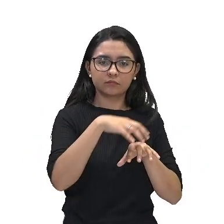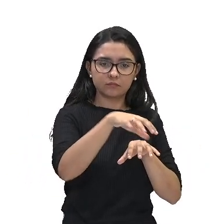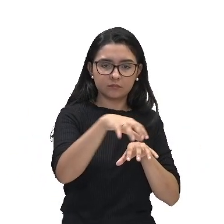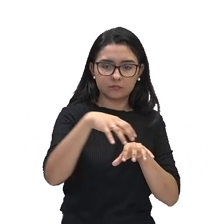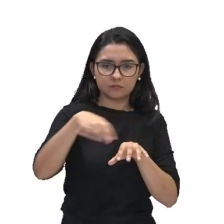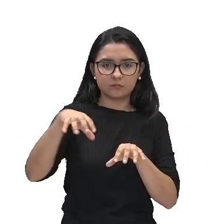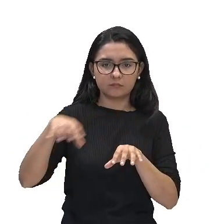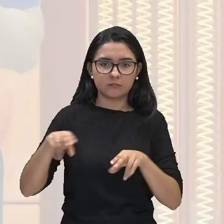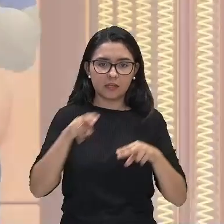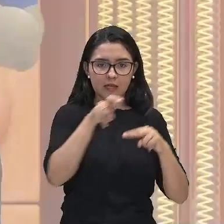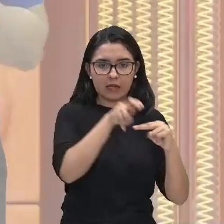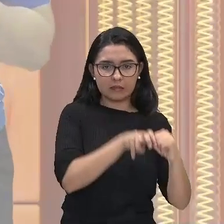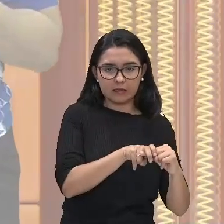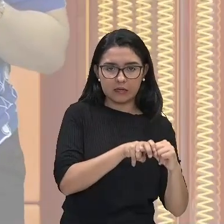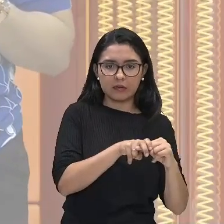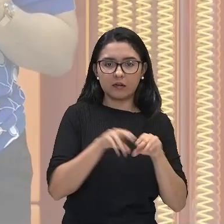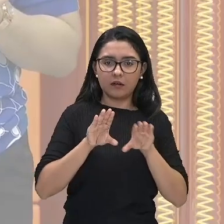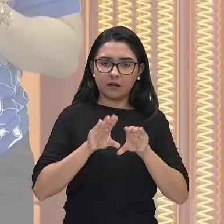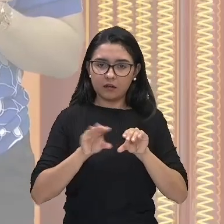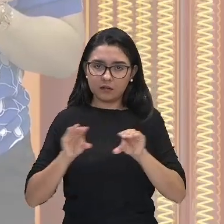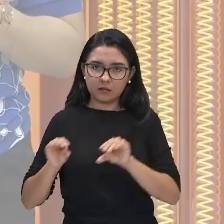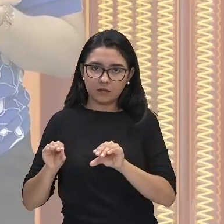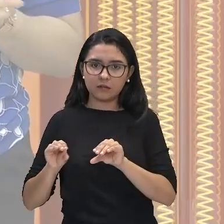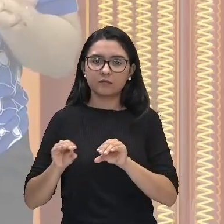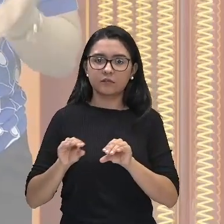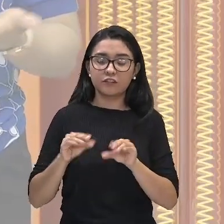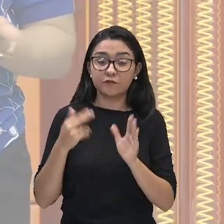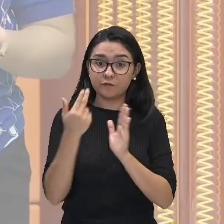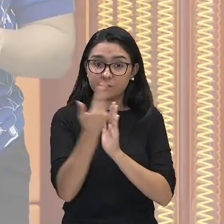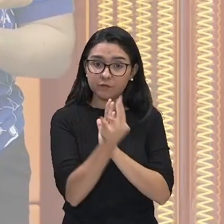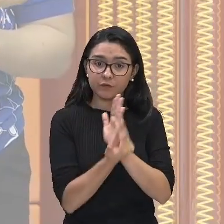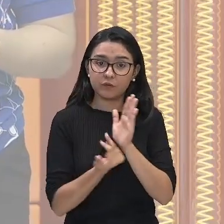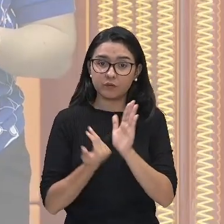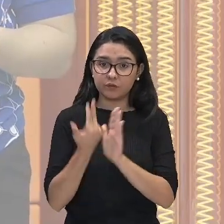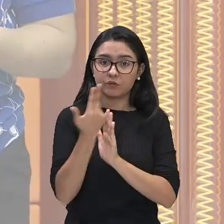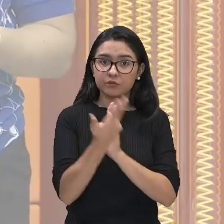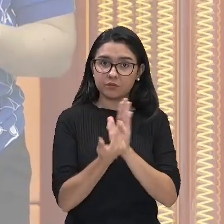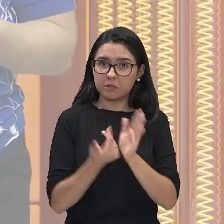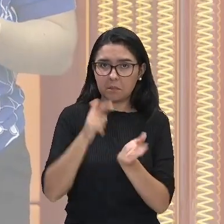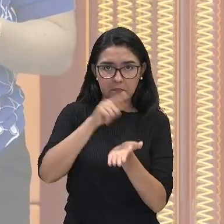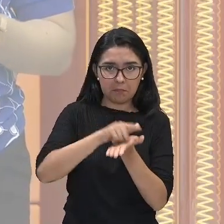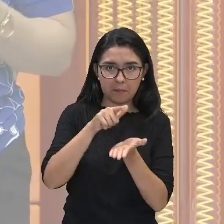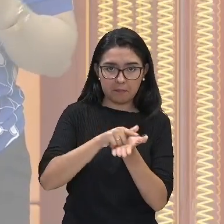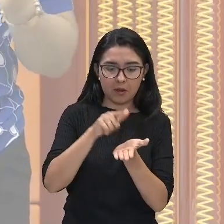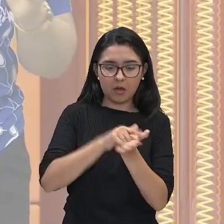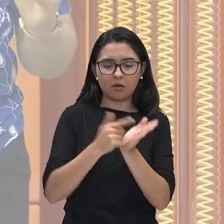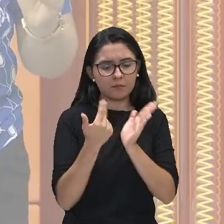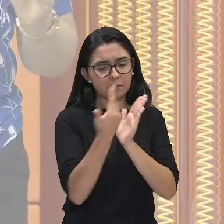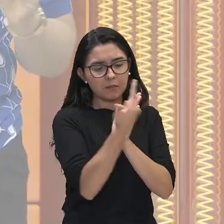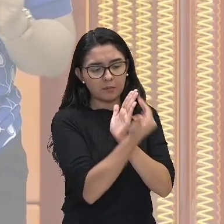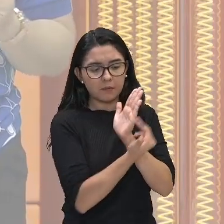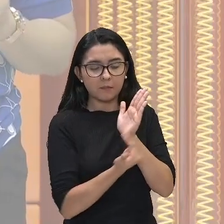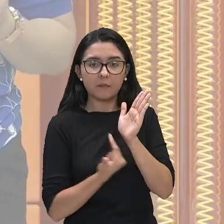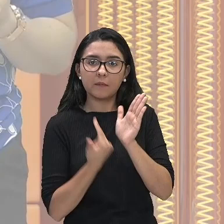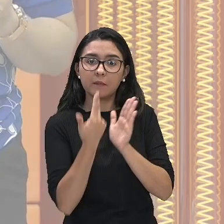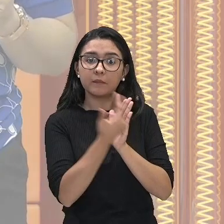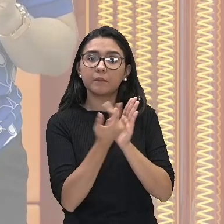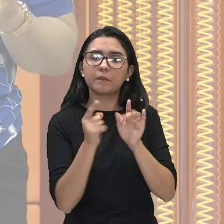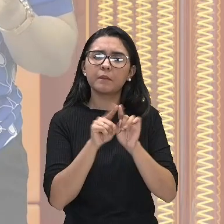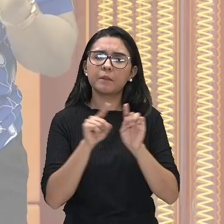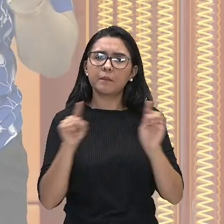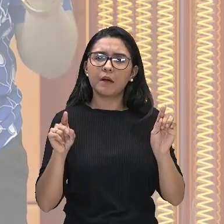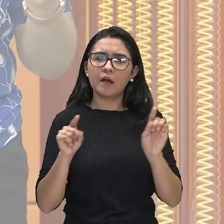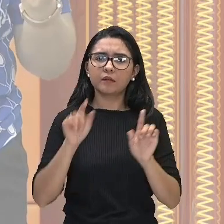Esses móveis, né, eles foram desenhados em um papel mesmo, só que o jogo de sombra